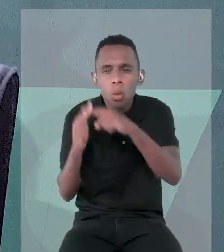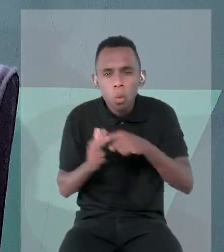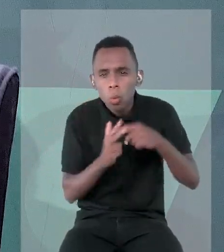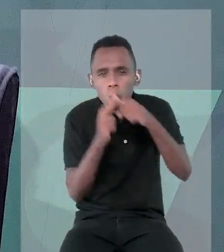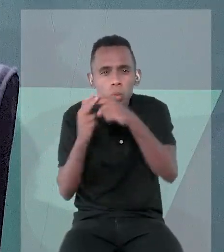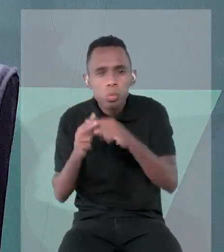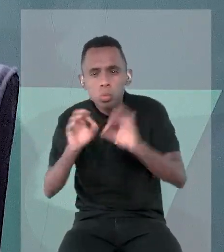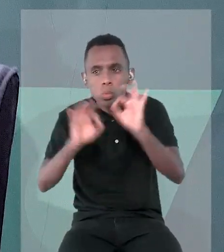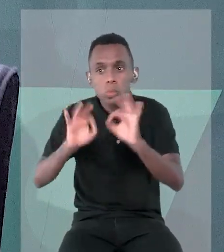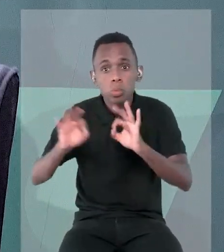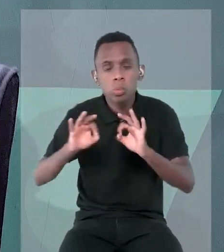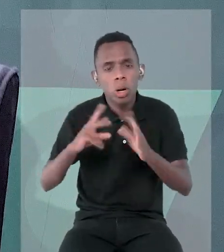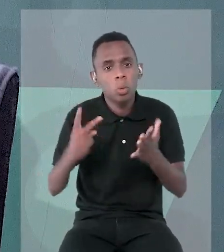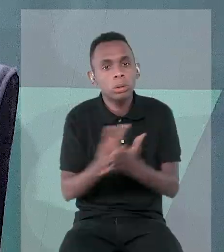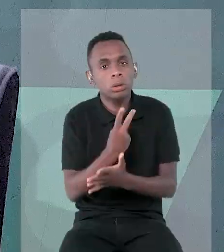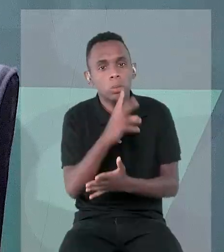alguma coisa de muito forte pra gente.